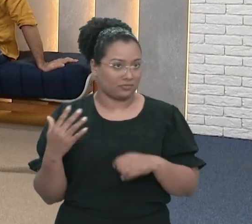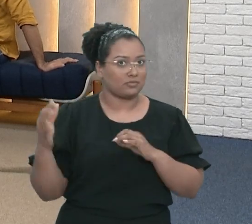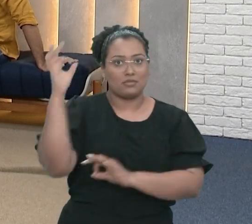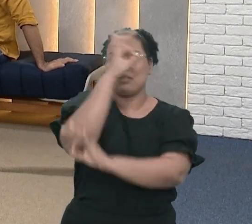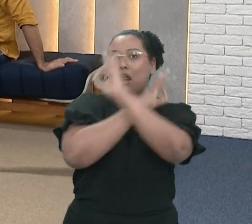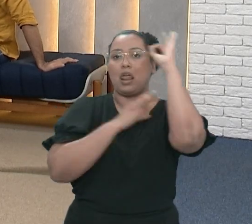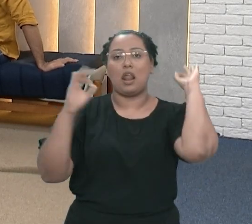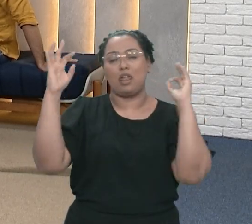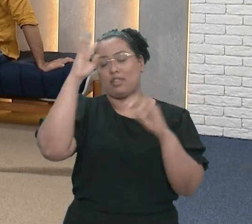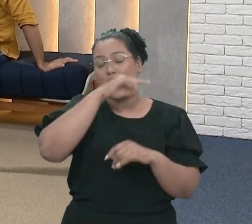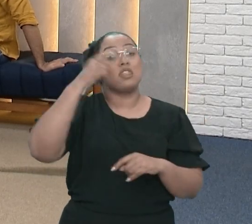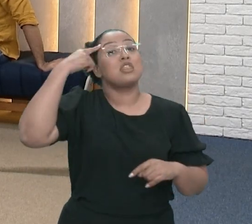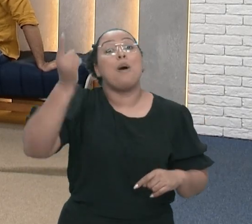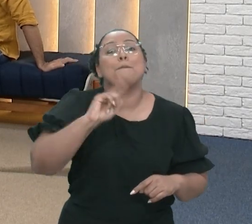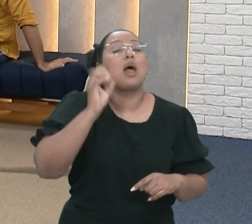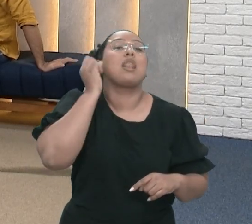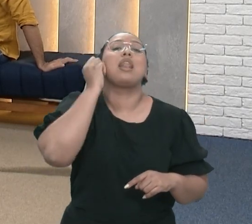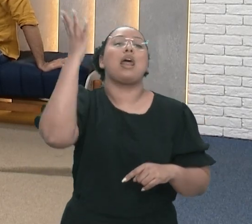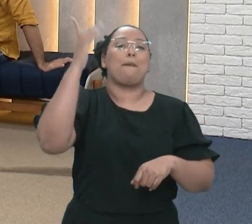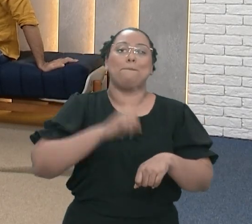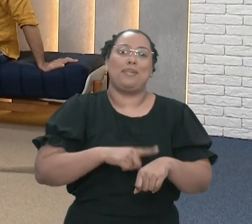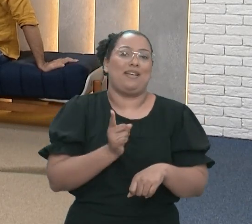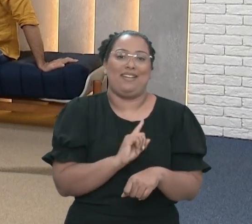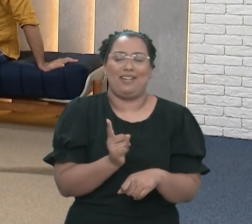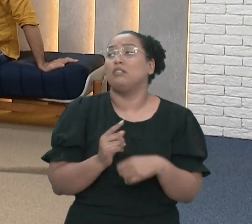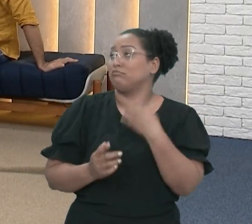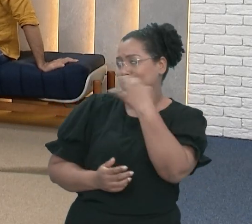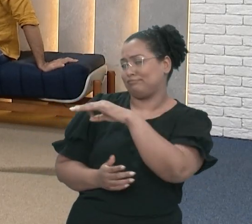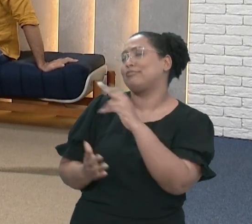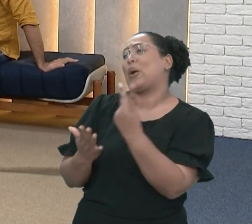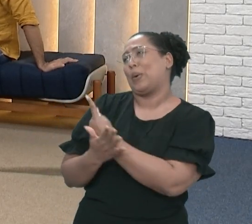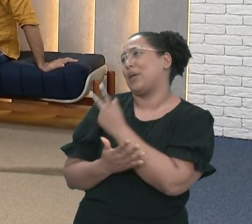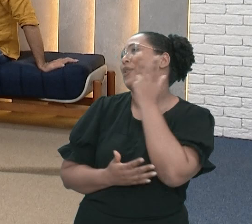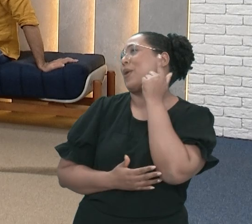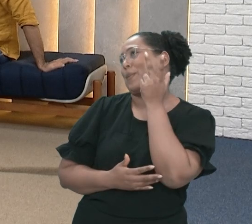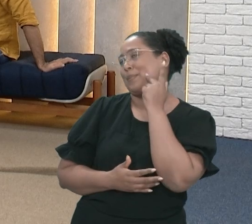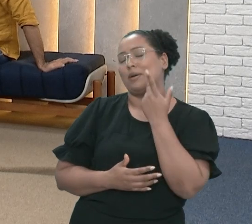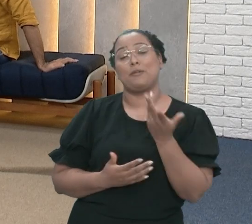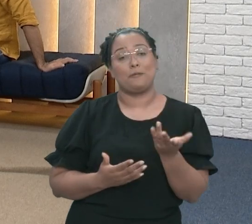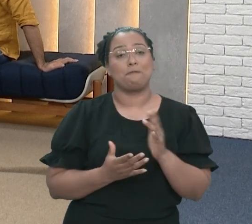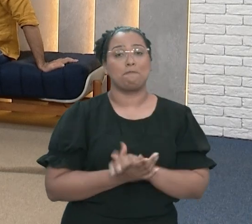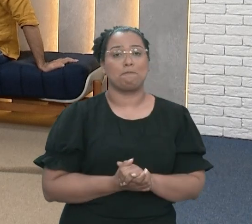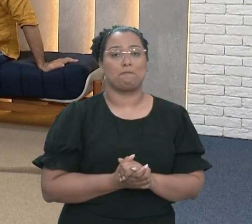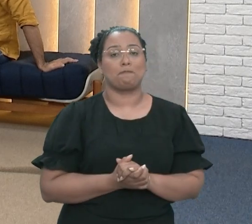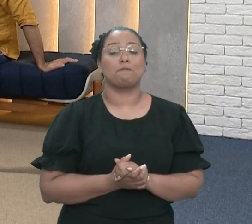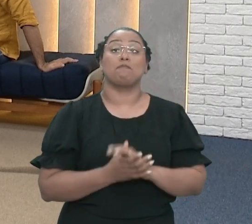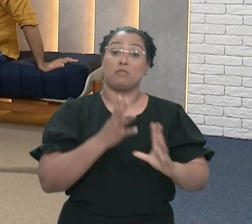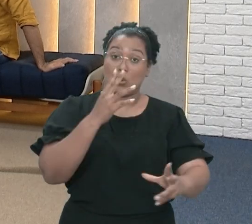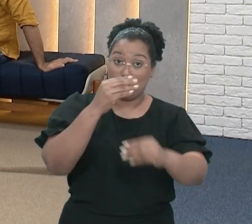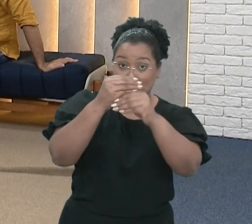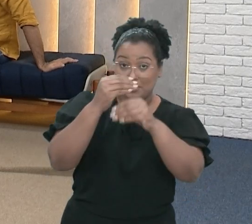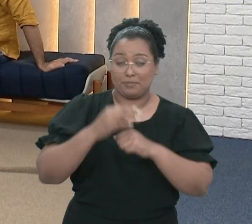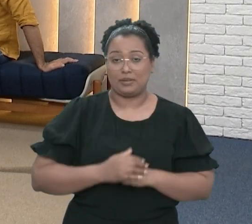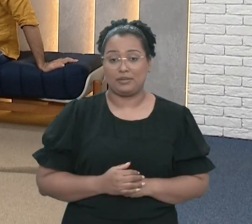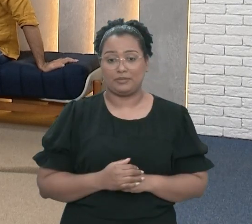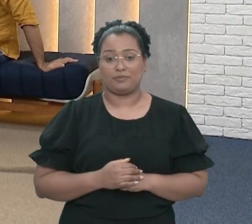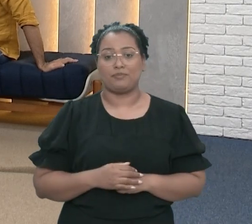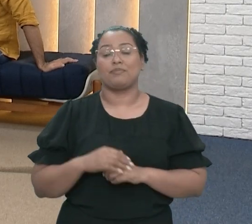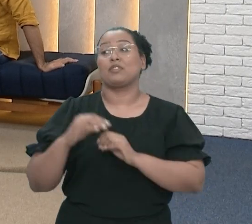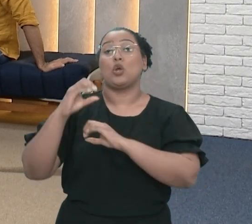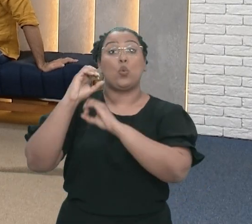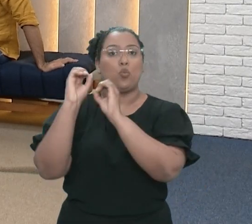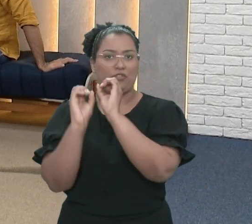nem passa pela cabeça na hora. Exato. E só complementando, que nem esse protocolo, quando tem as ações da